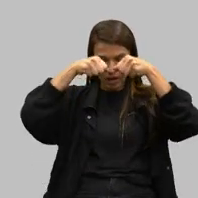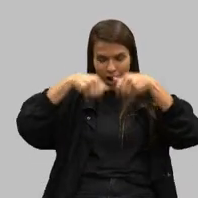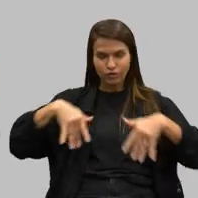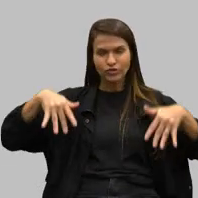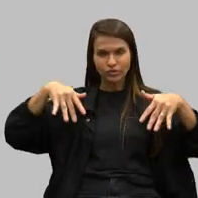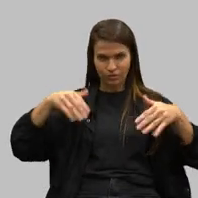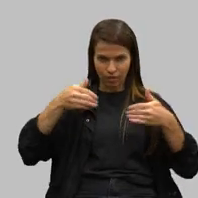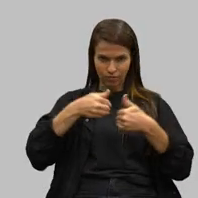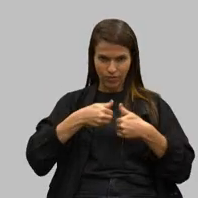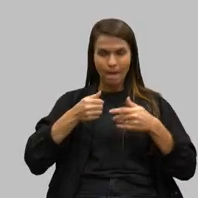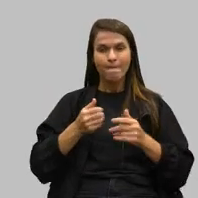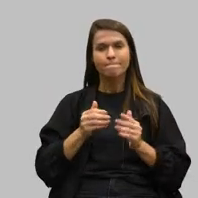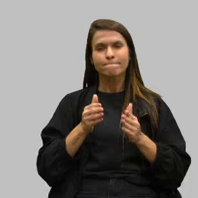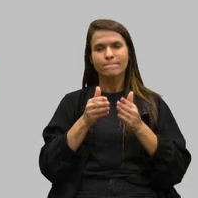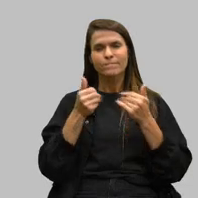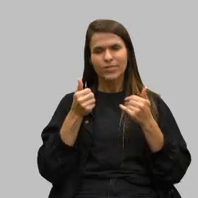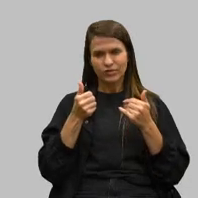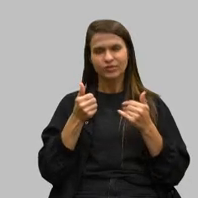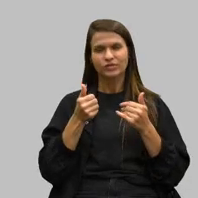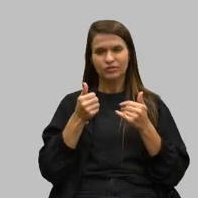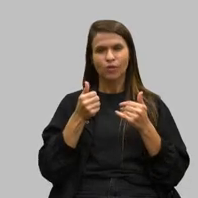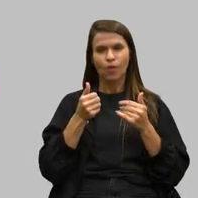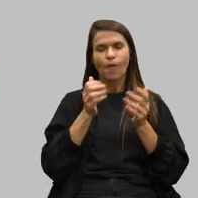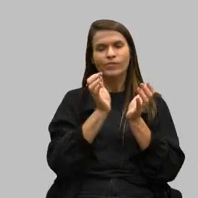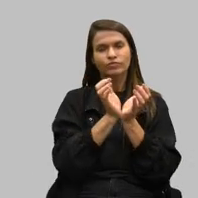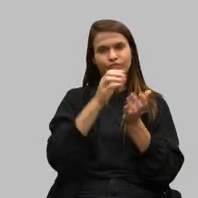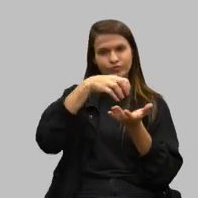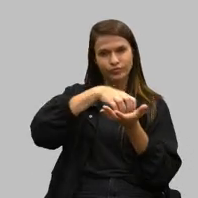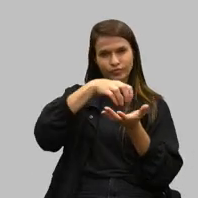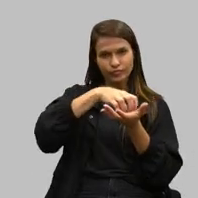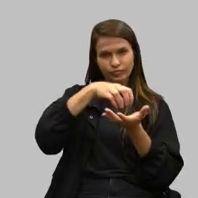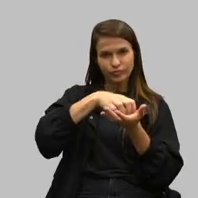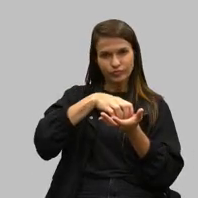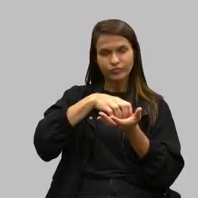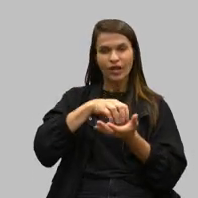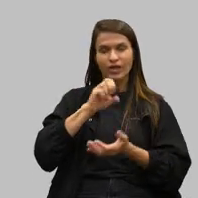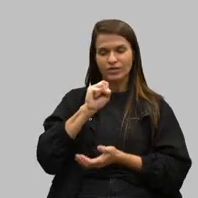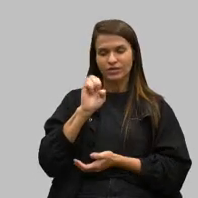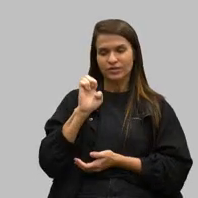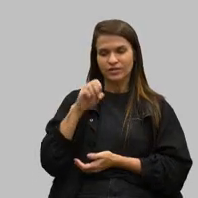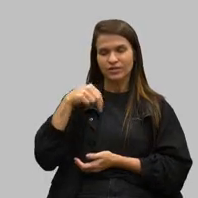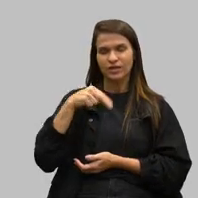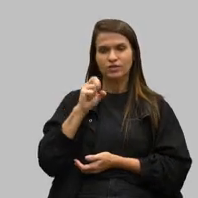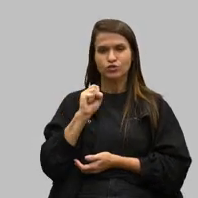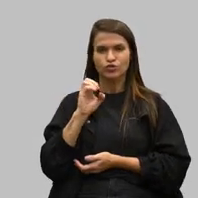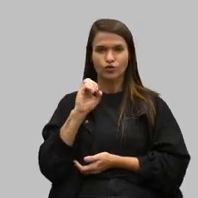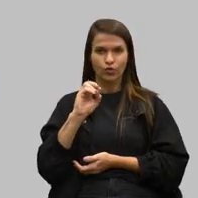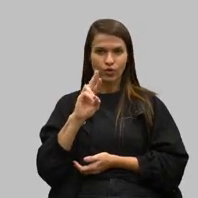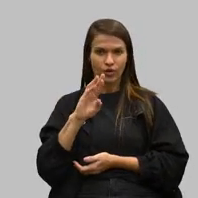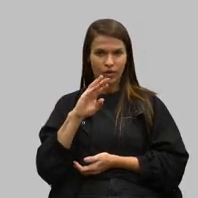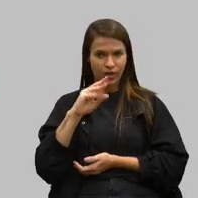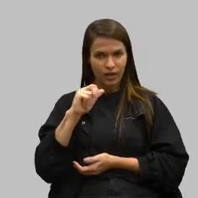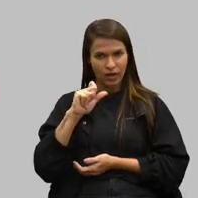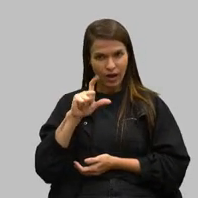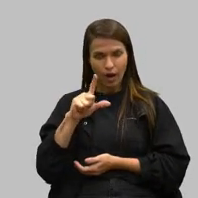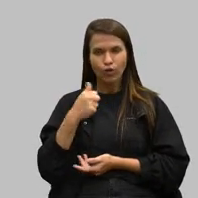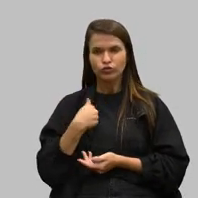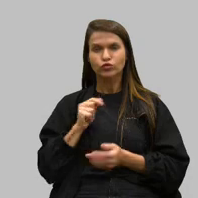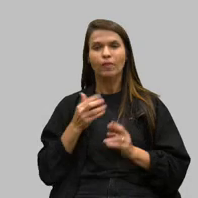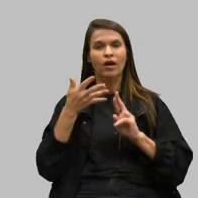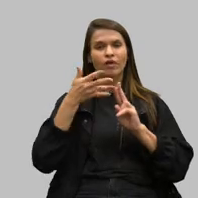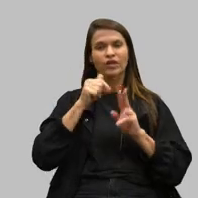pedi também um parque desse, multissensorial, para a nossa região do Vetor Norte. Lá em Vesposiano, sou uma referência na nossa região,